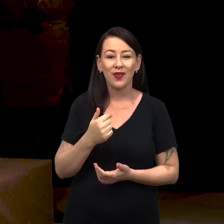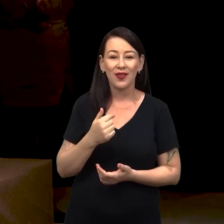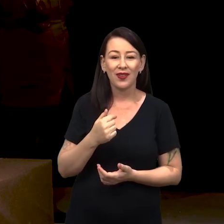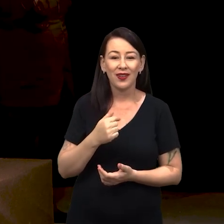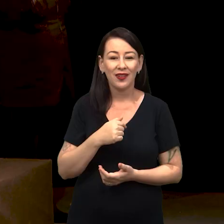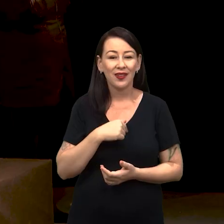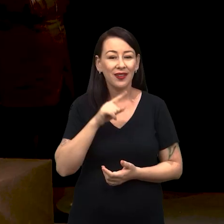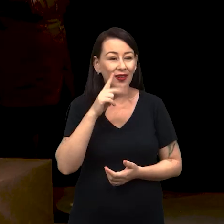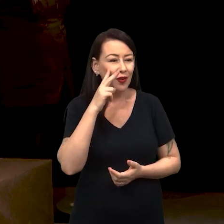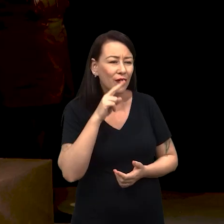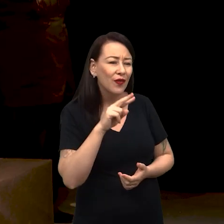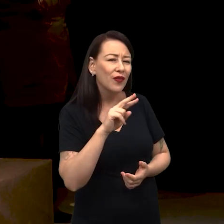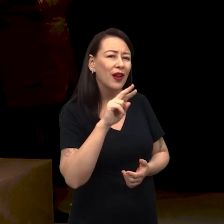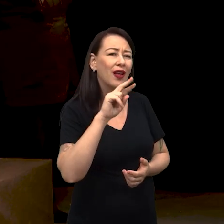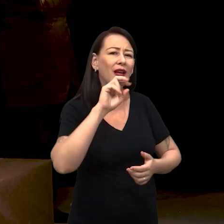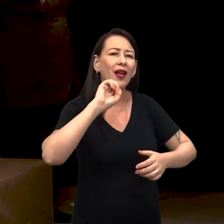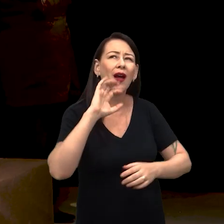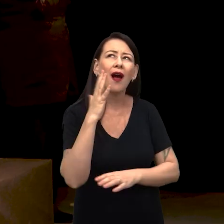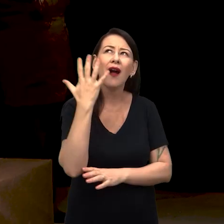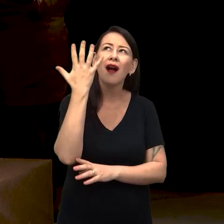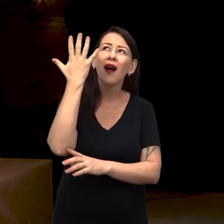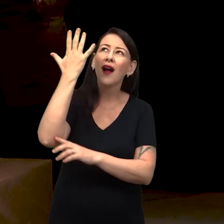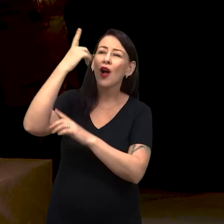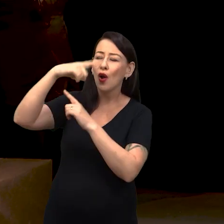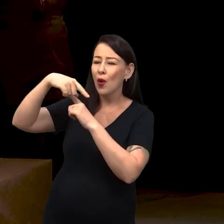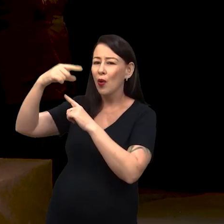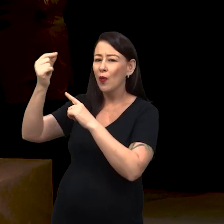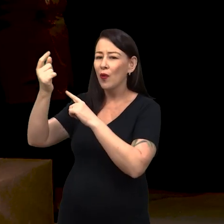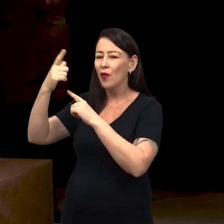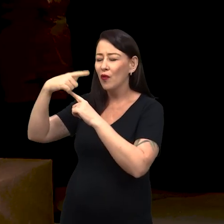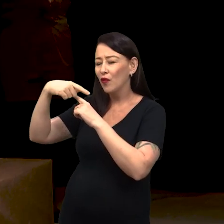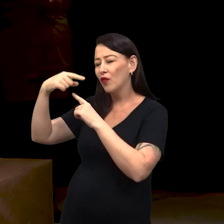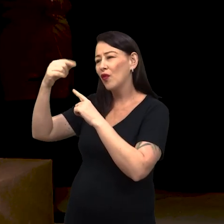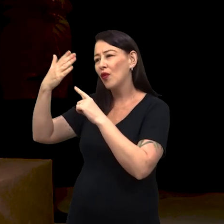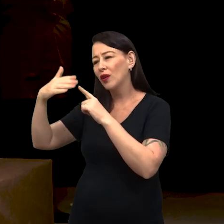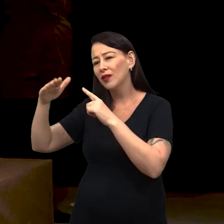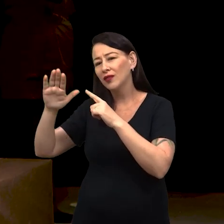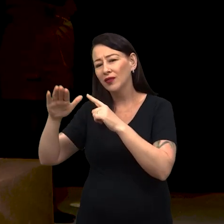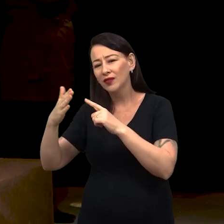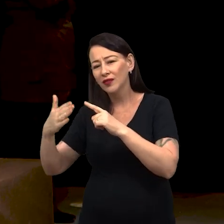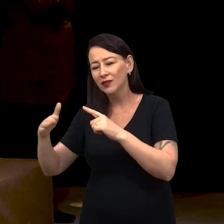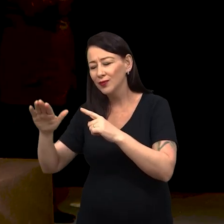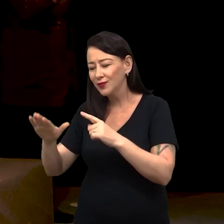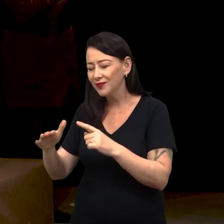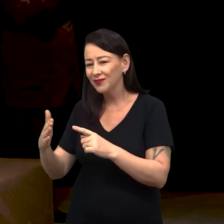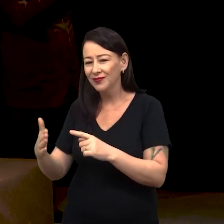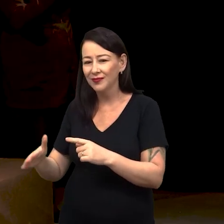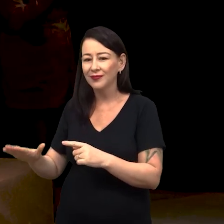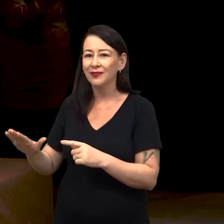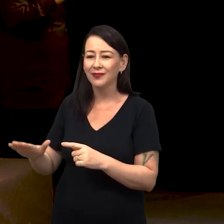vento dava, oi, que a folha caía, siriri gostava, oi,